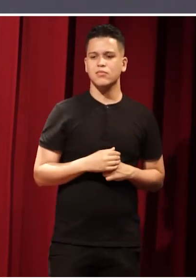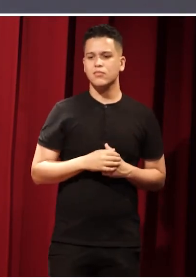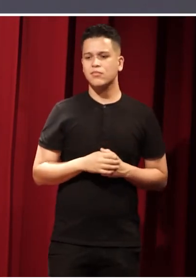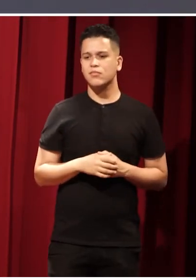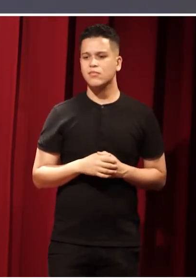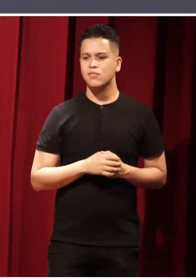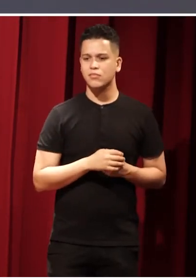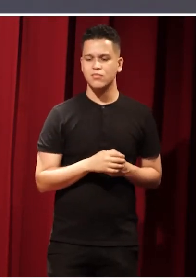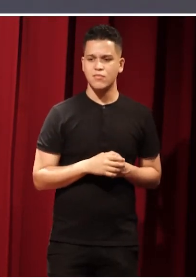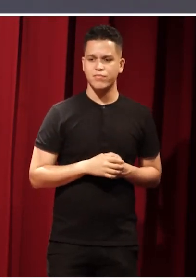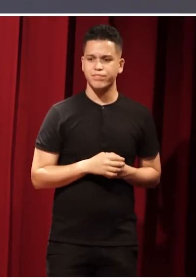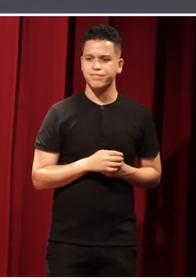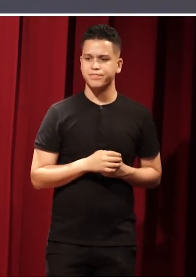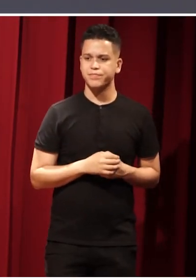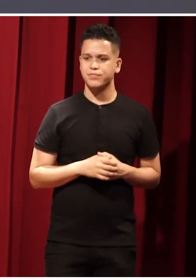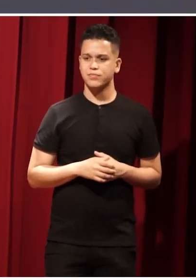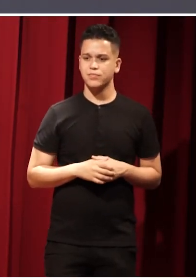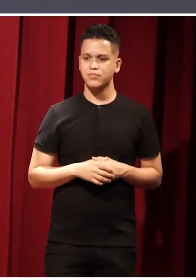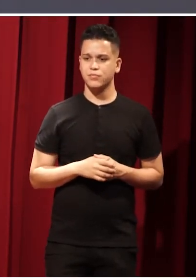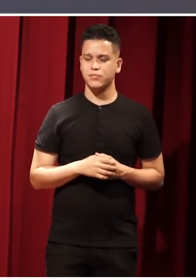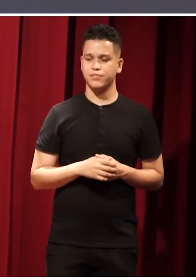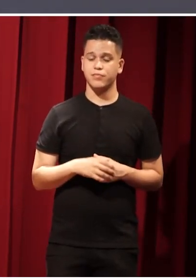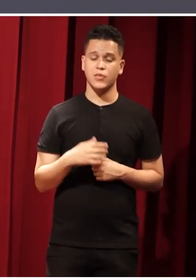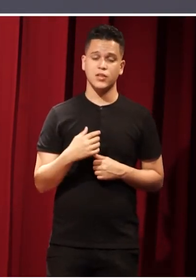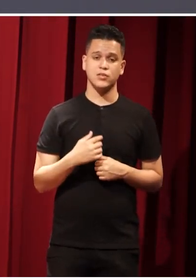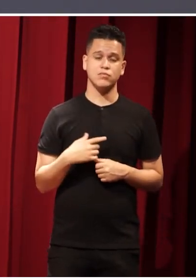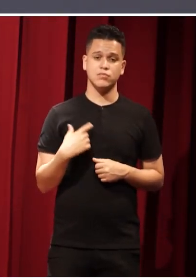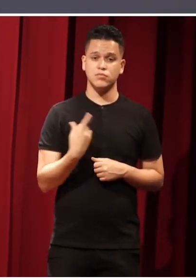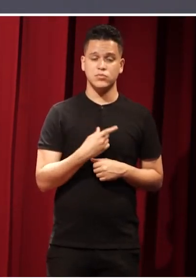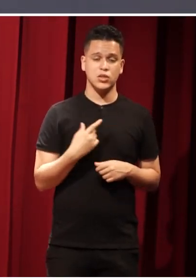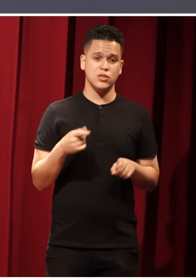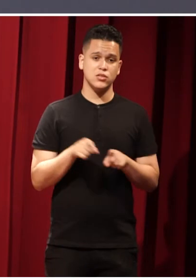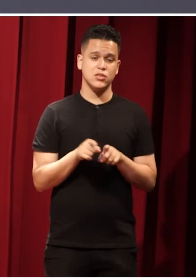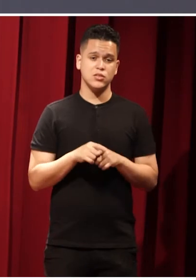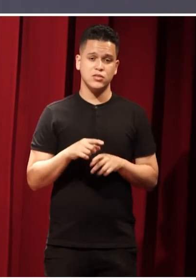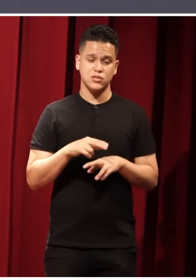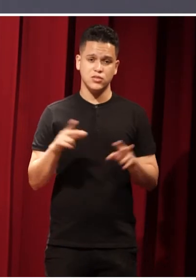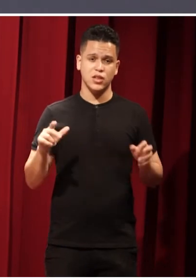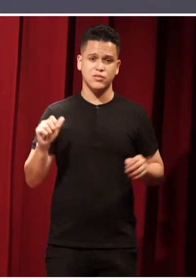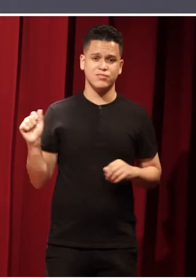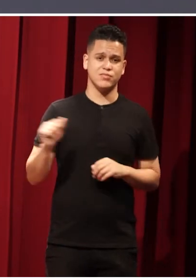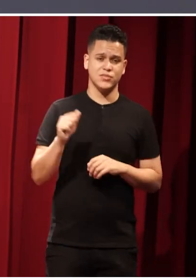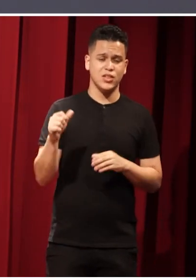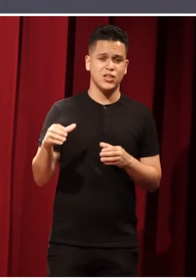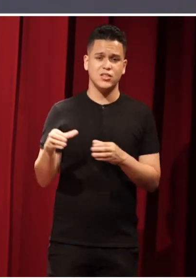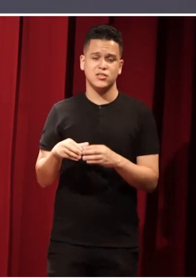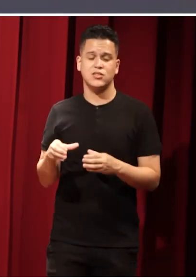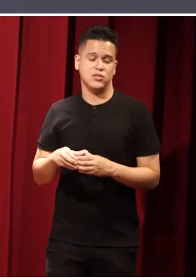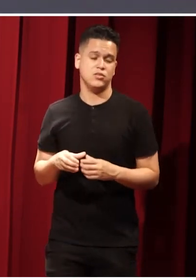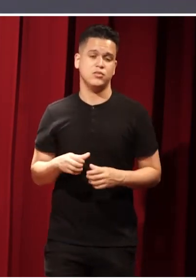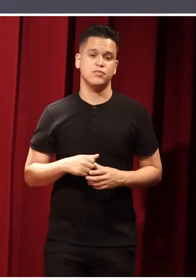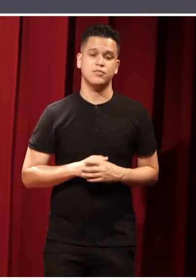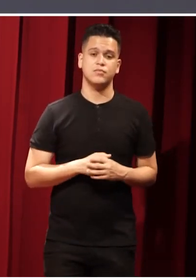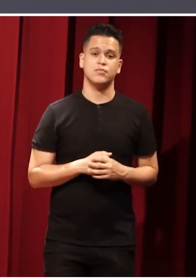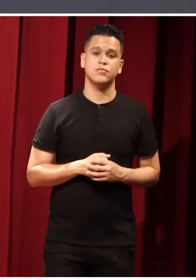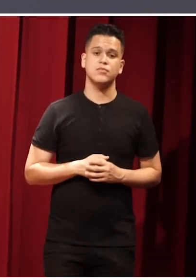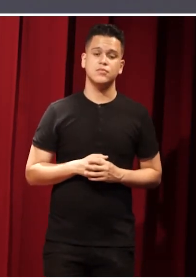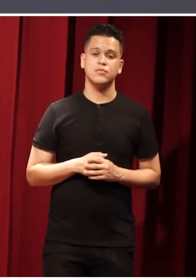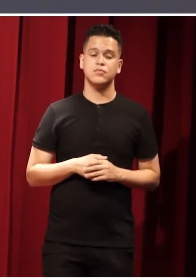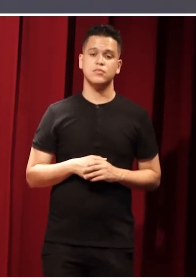ambiente, ambientalistas. E nós temos institutos, organizações, né?